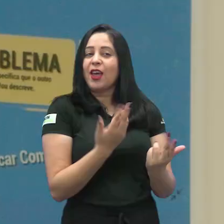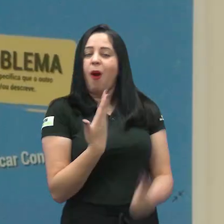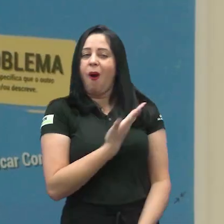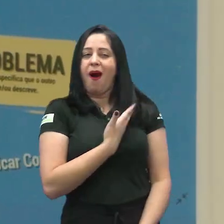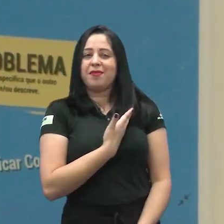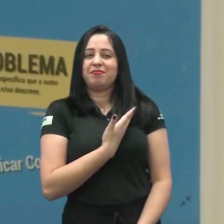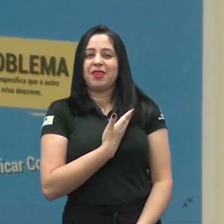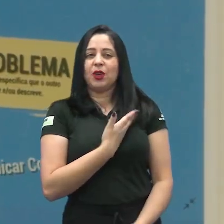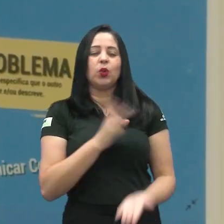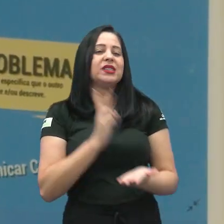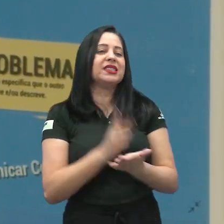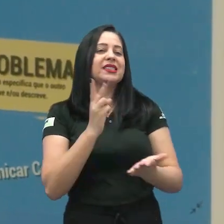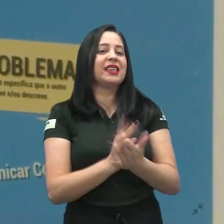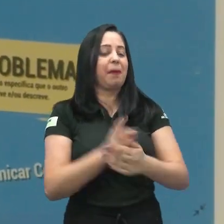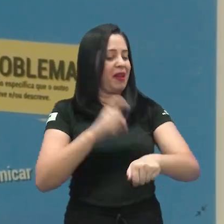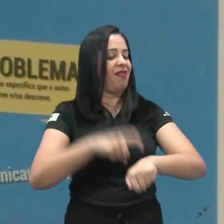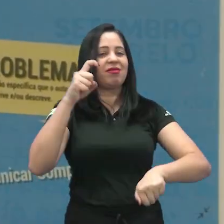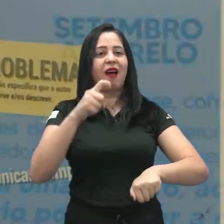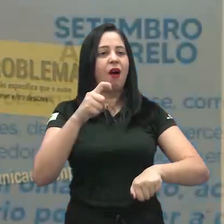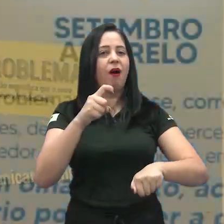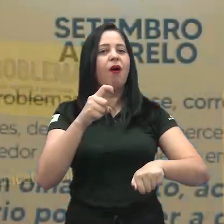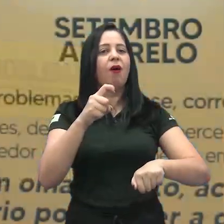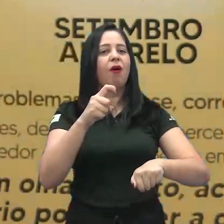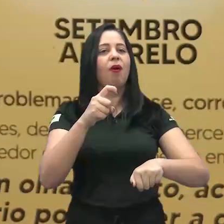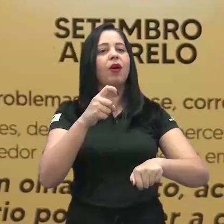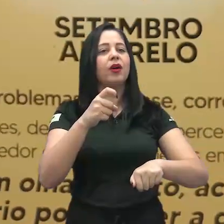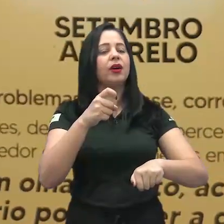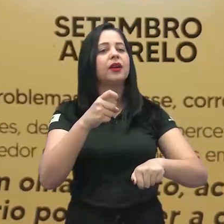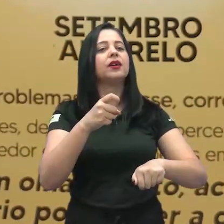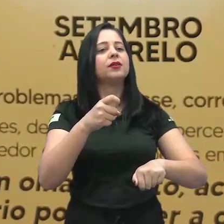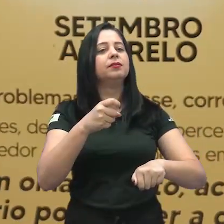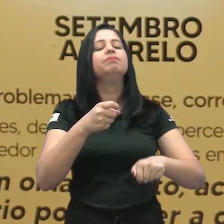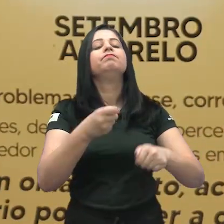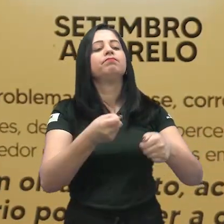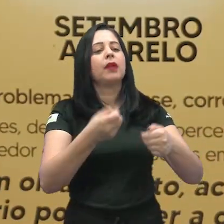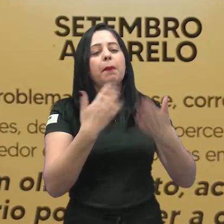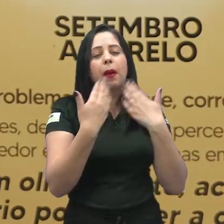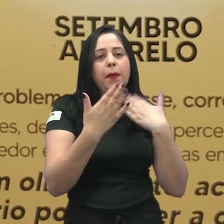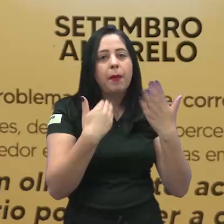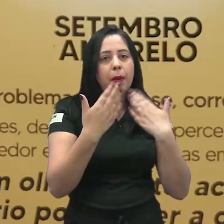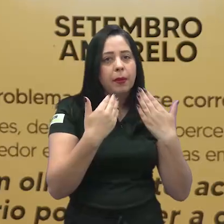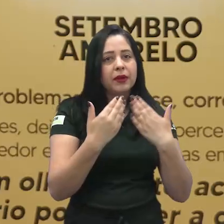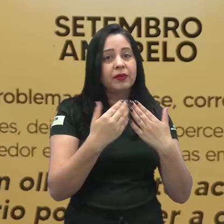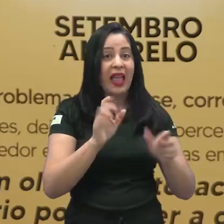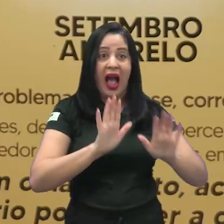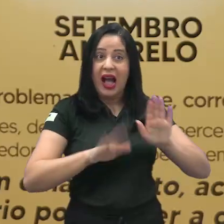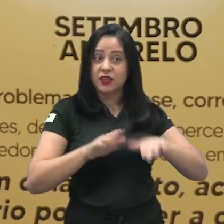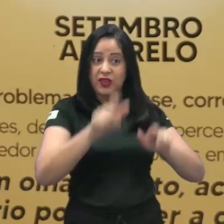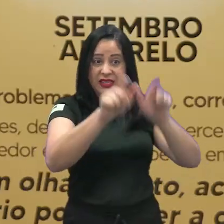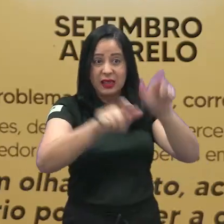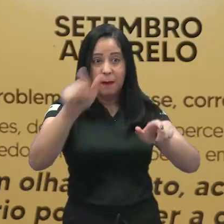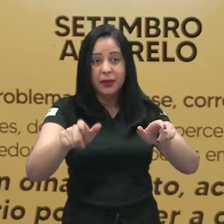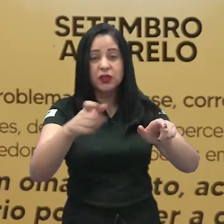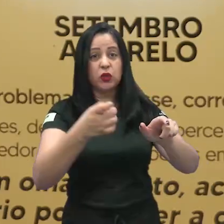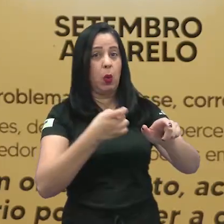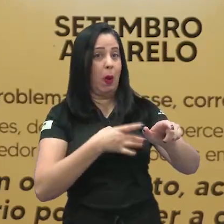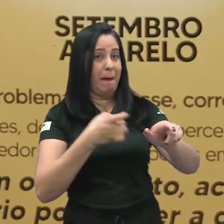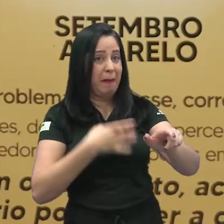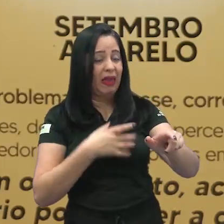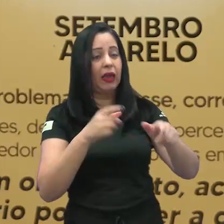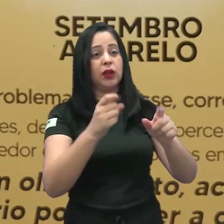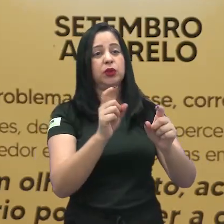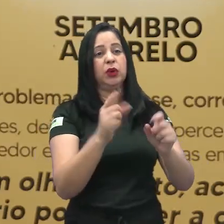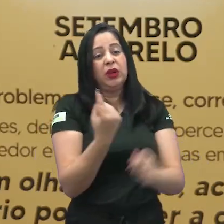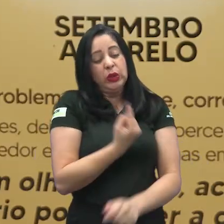lá para ouvir a sua história. Essa dificuldade pode estar ligada a uma situação de vida, um momento de